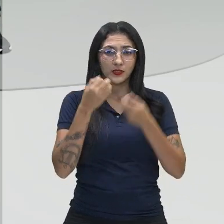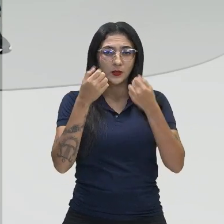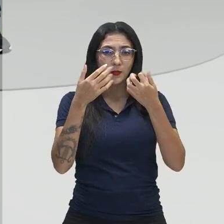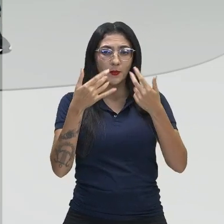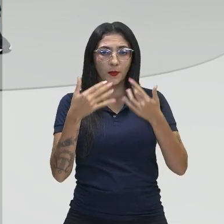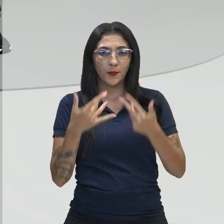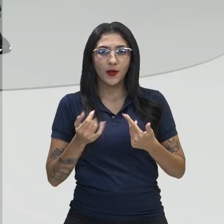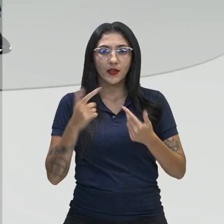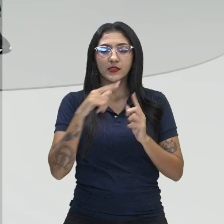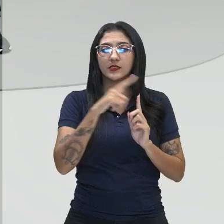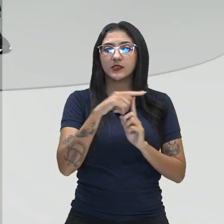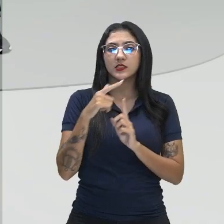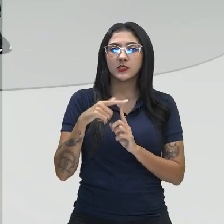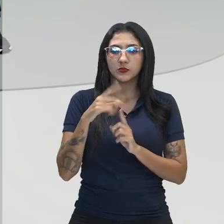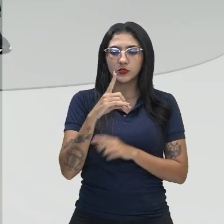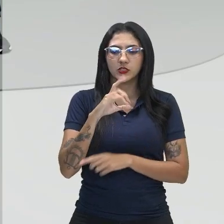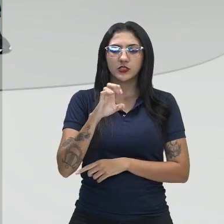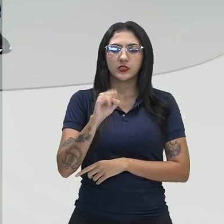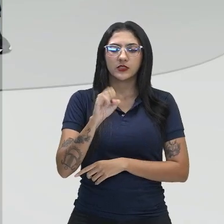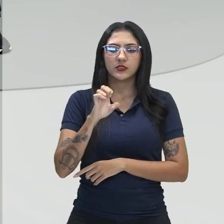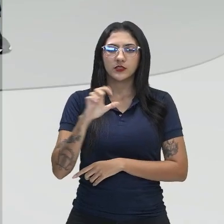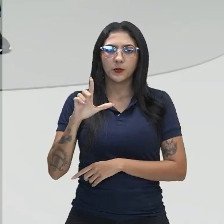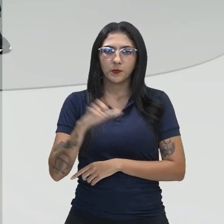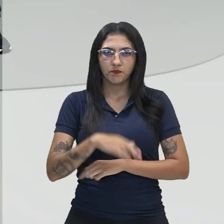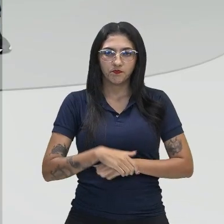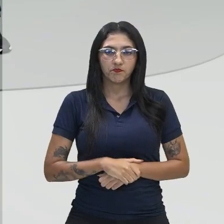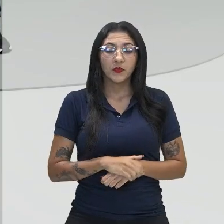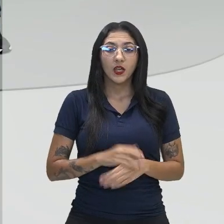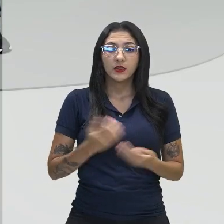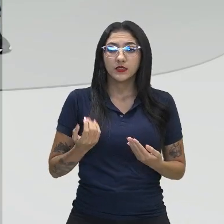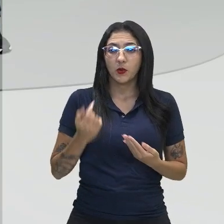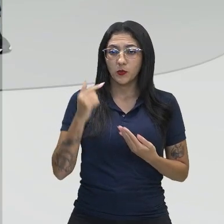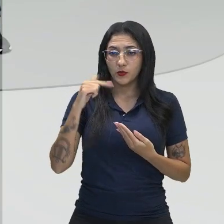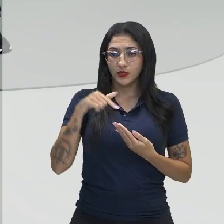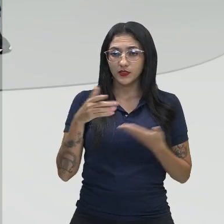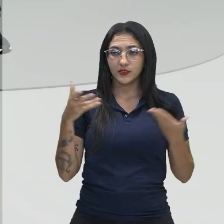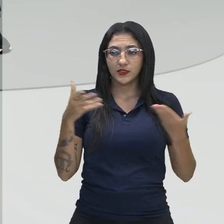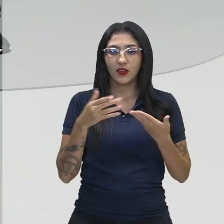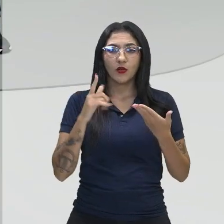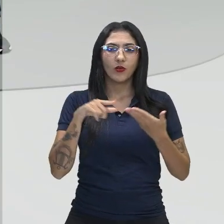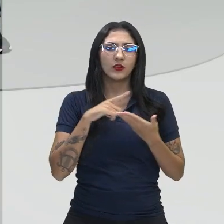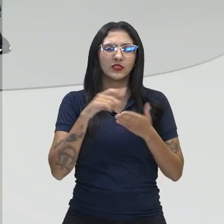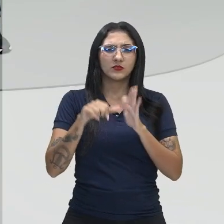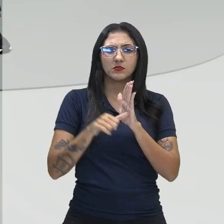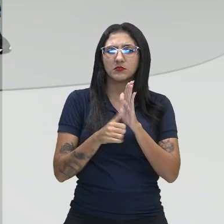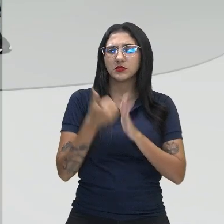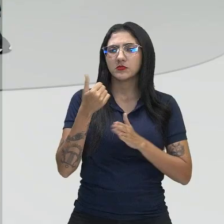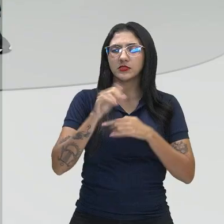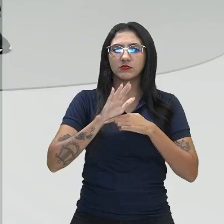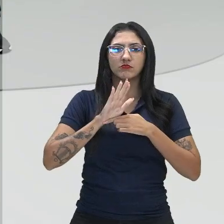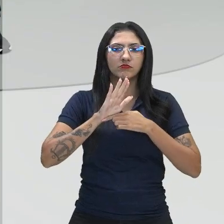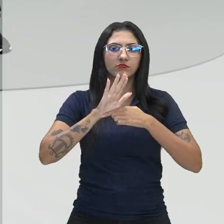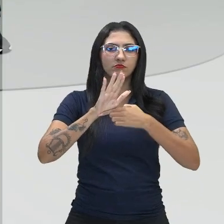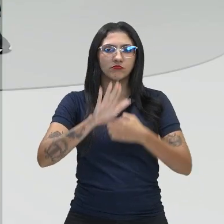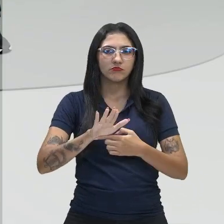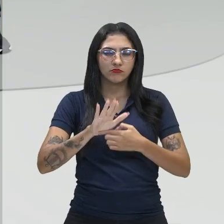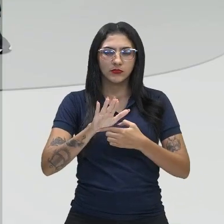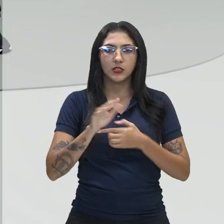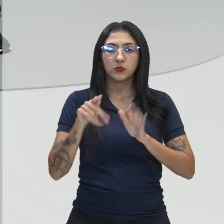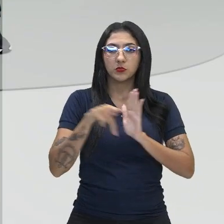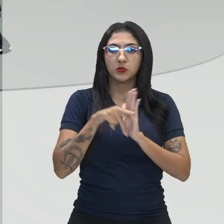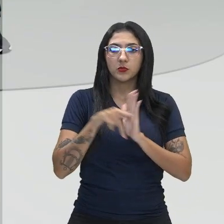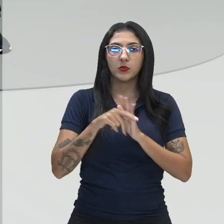o ciclo de diesel, tá certo? Bom, esse ciclo ele foi pela primeira vez mostrado para o mundo, patenteado